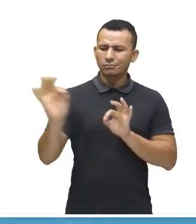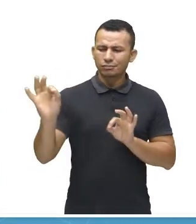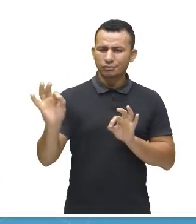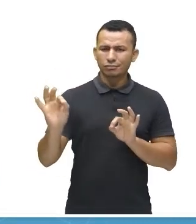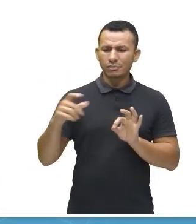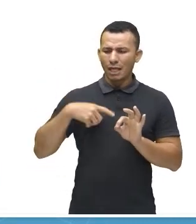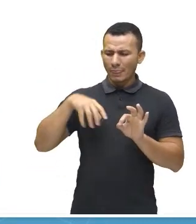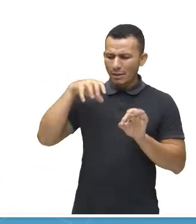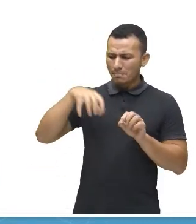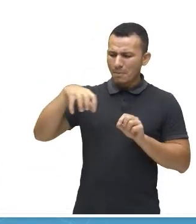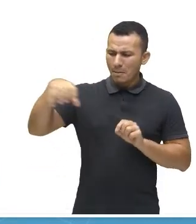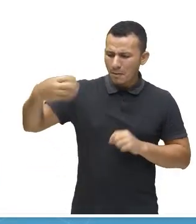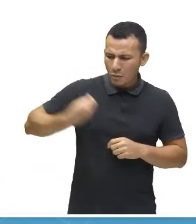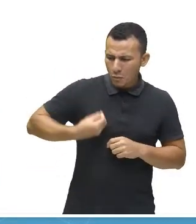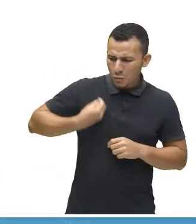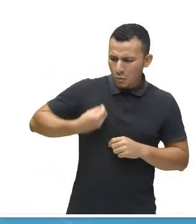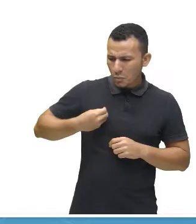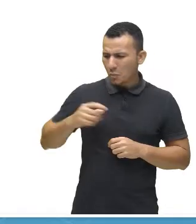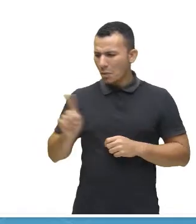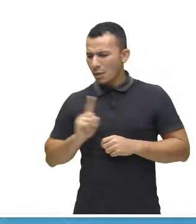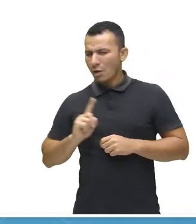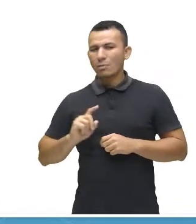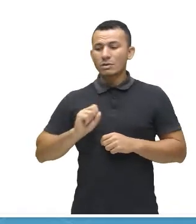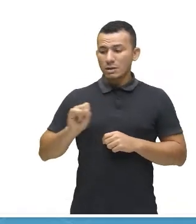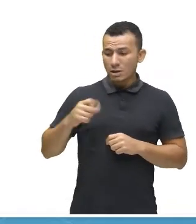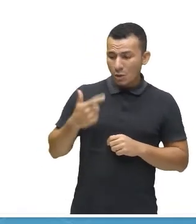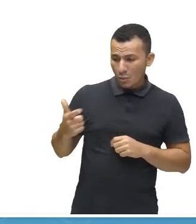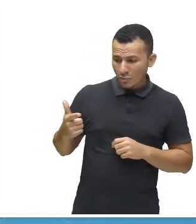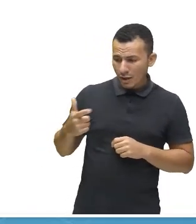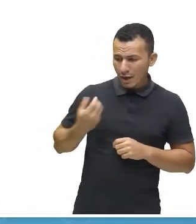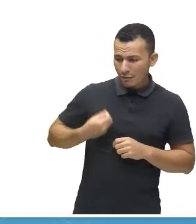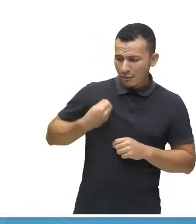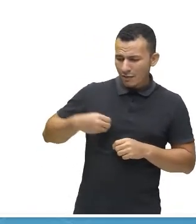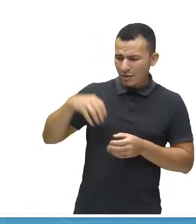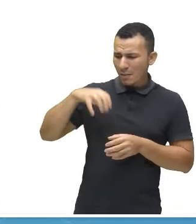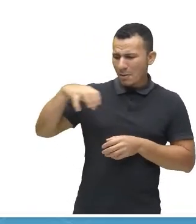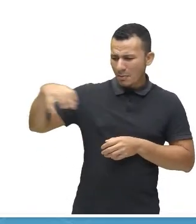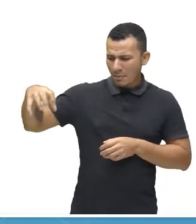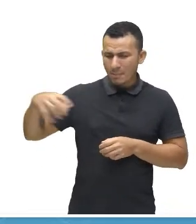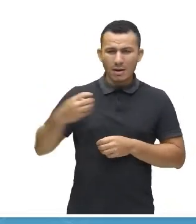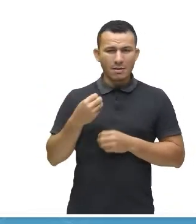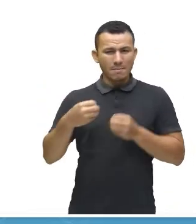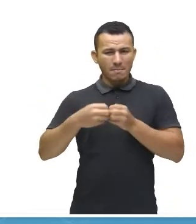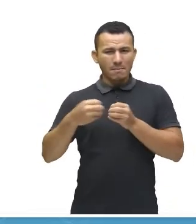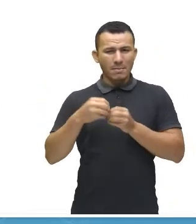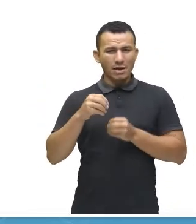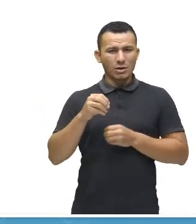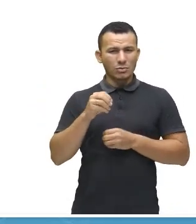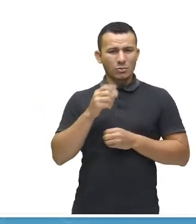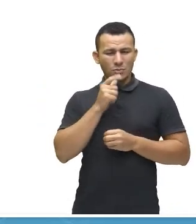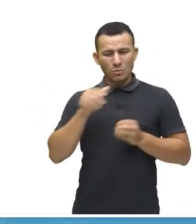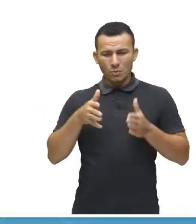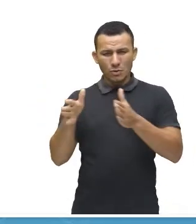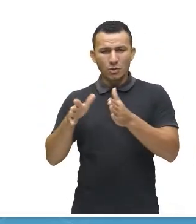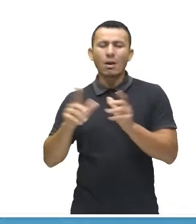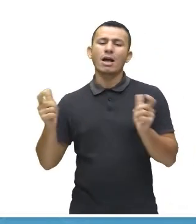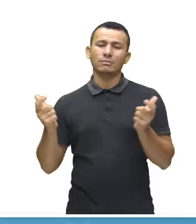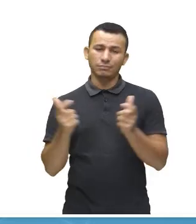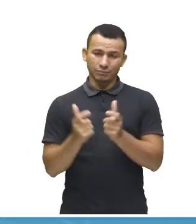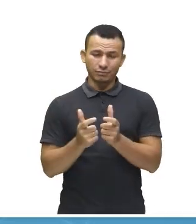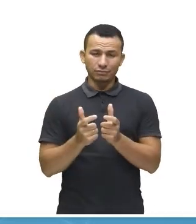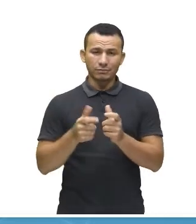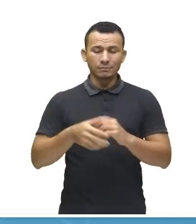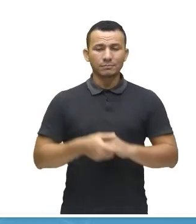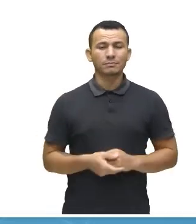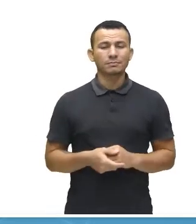isso que ele fala baixa densidade demográfica se a gente compara ali com outras áreas, tá? O processo de ocupação da Amazônia